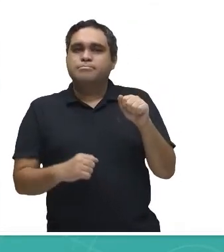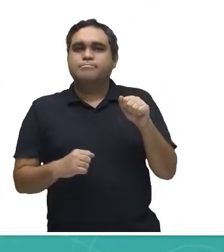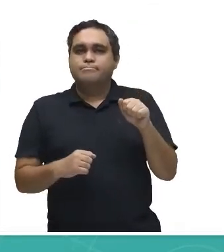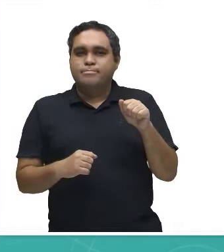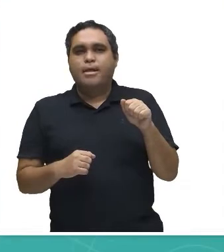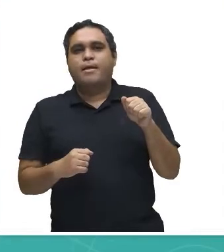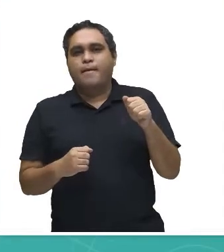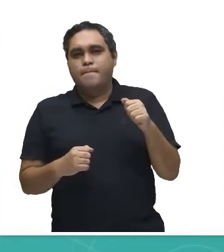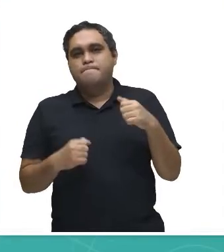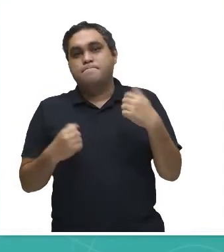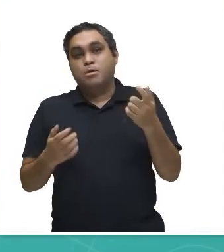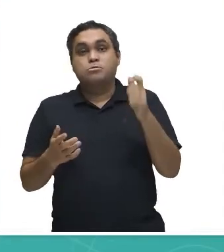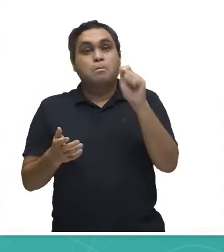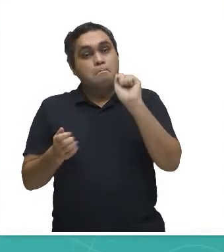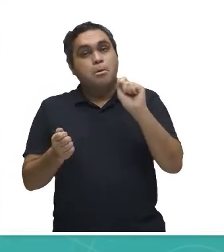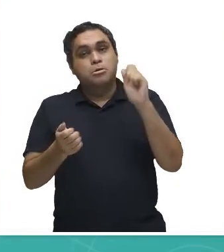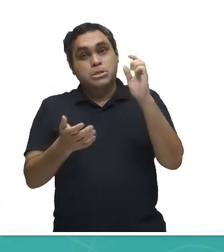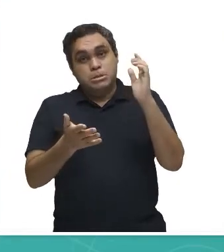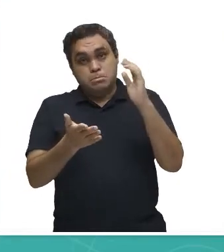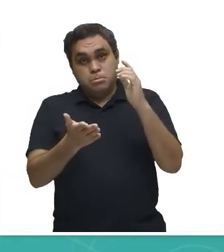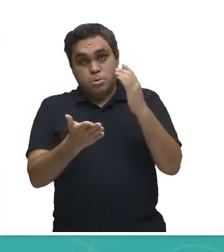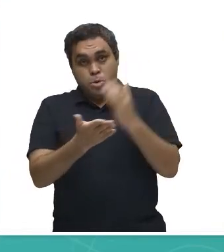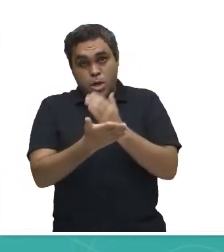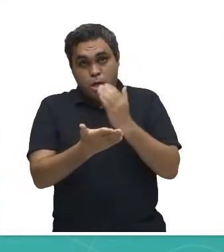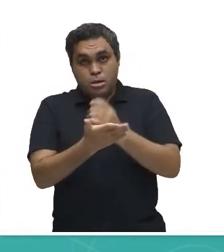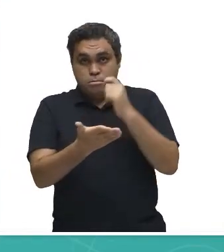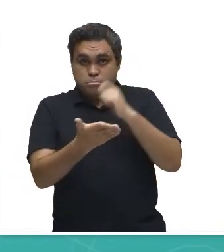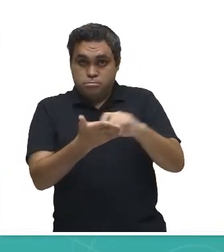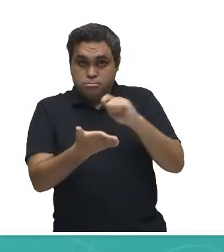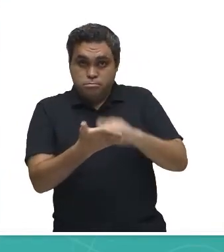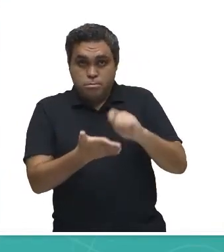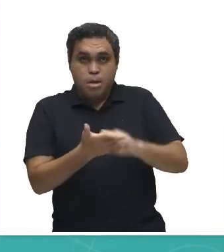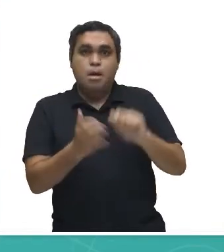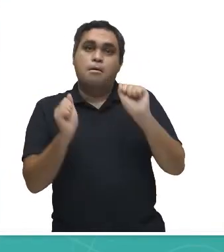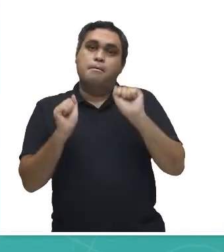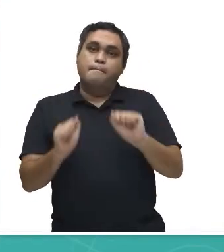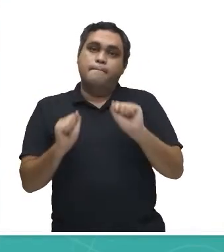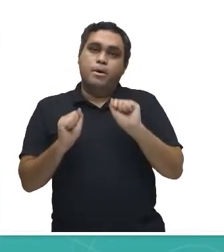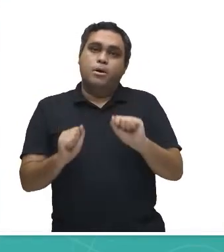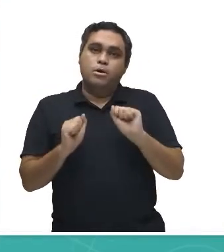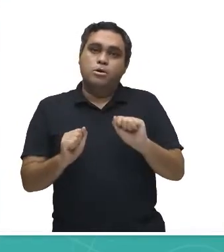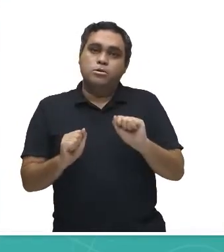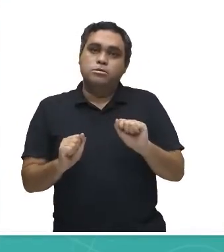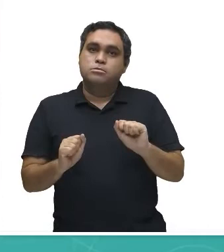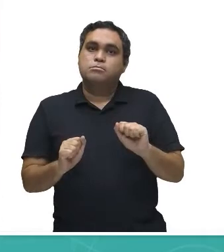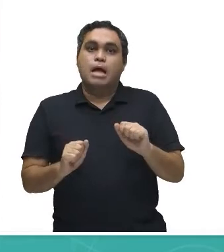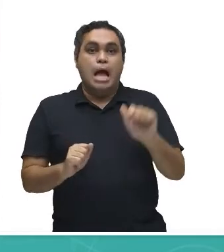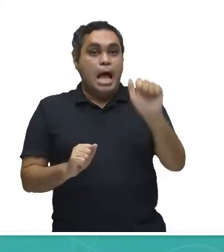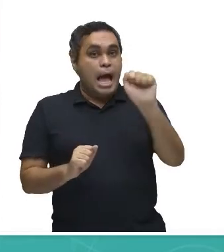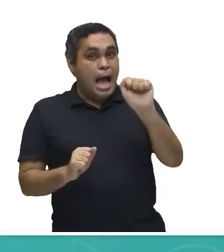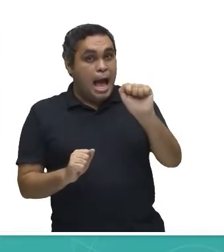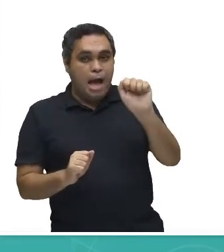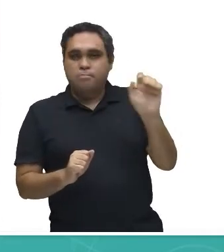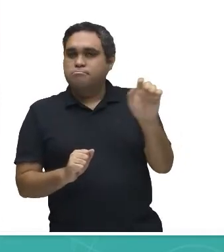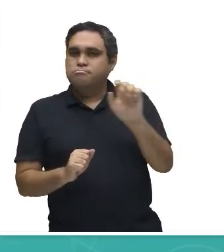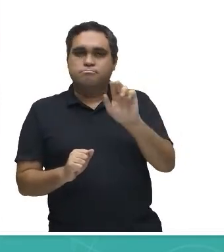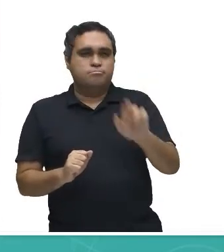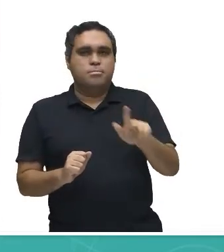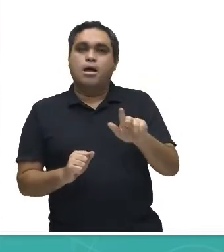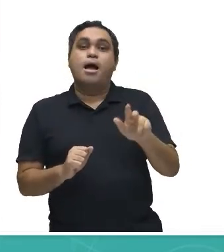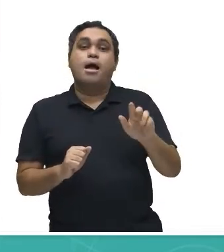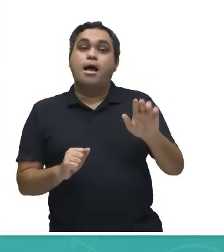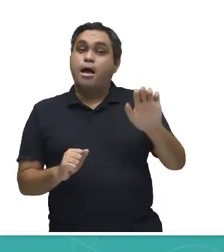alunos anotarem nos seus cadernos, por favor. Então aí, ó, alternativa E, tá bom?